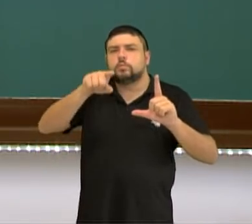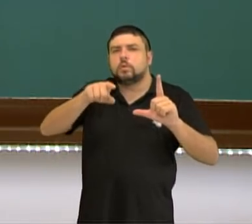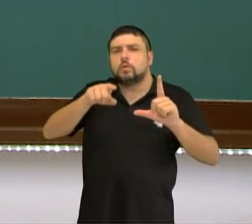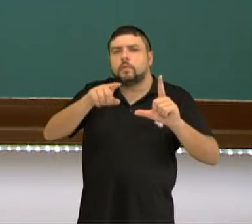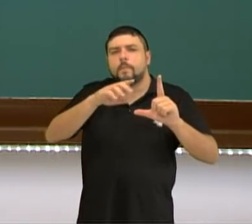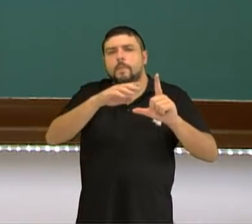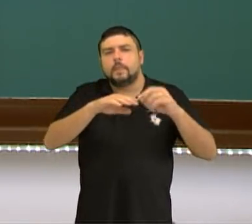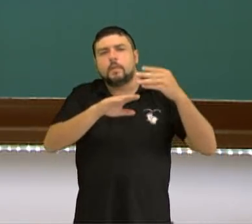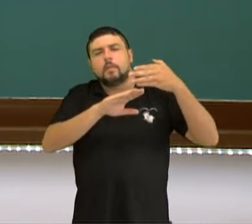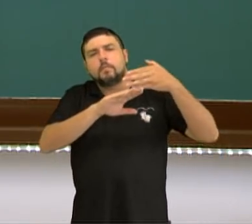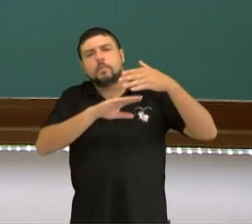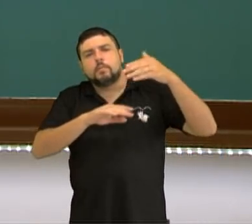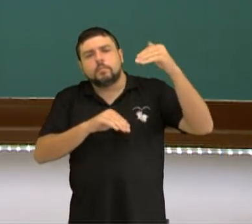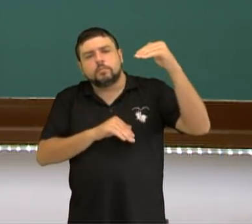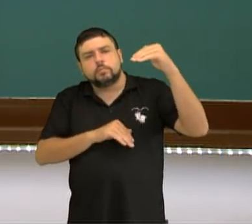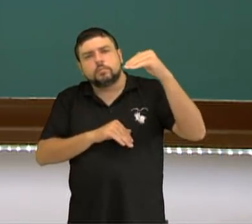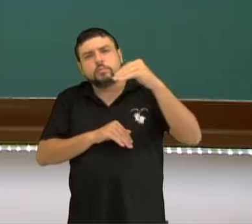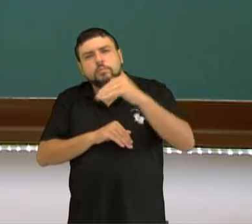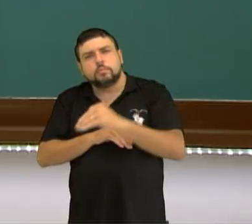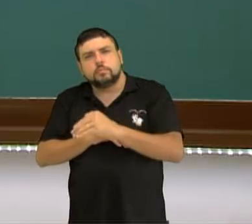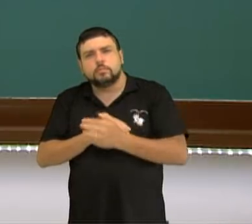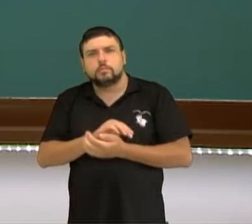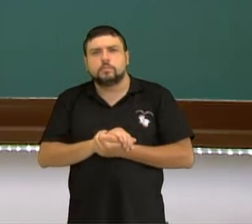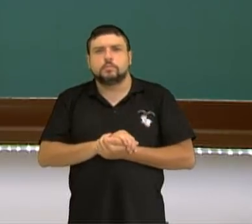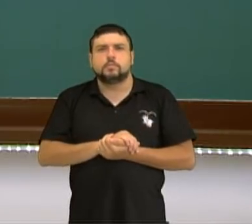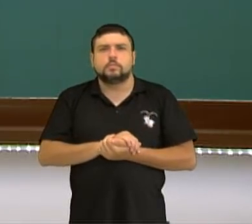descida decrescente, tá ok?